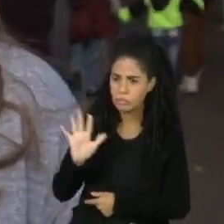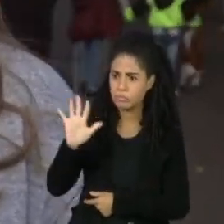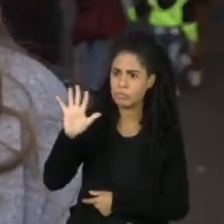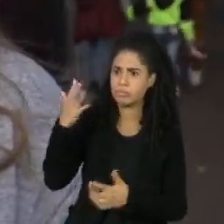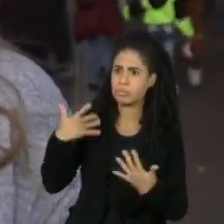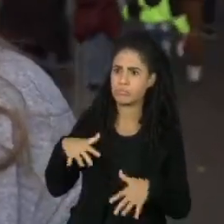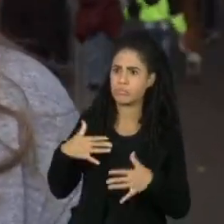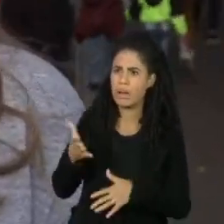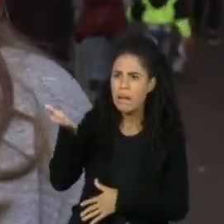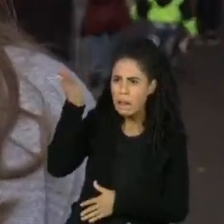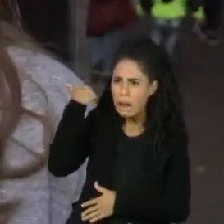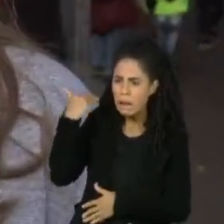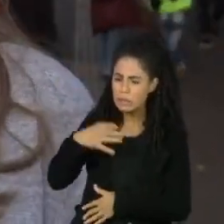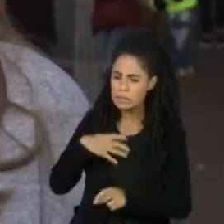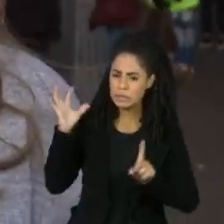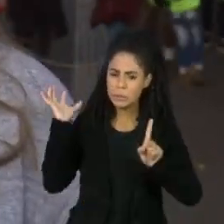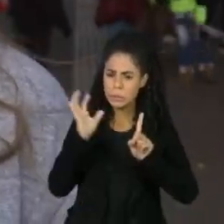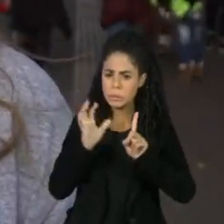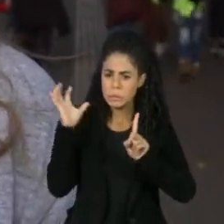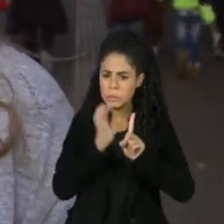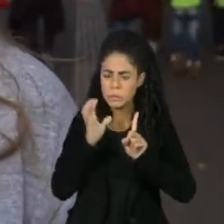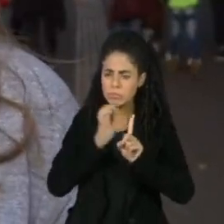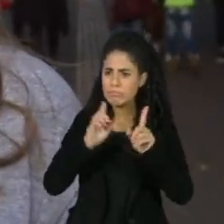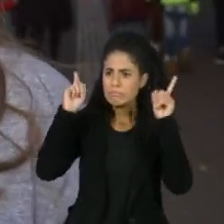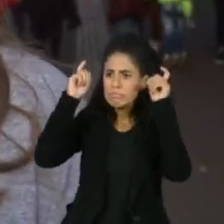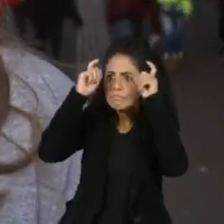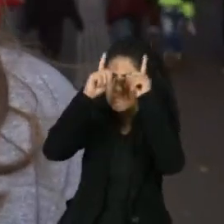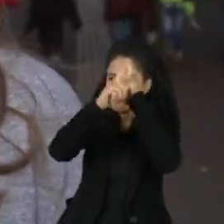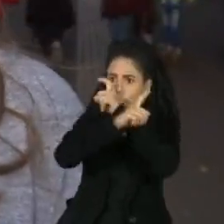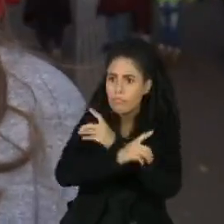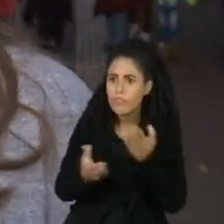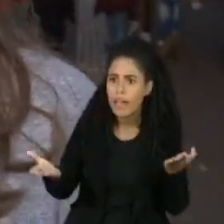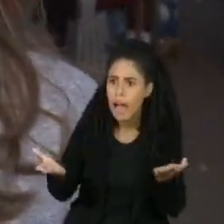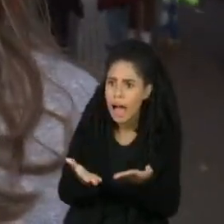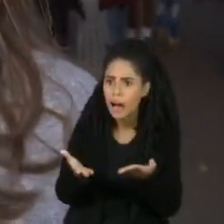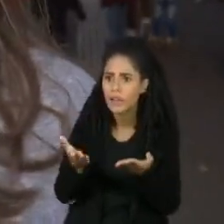viver essa época, mas eu estou me sentindo mais ou menos que como se estivesse nesse flashback.